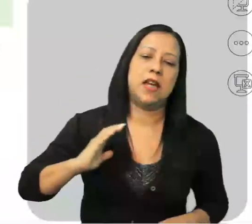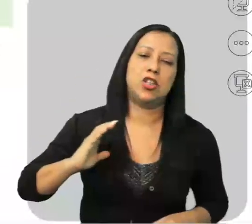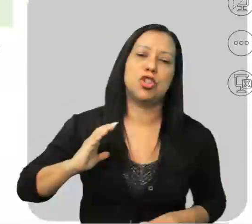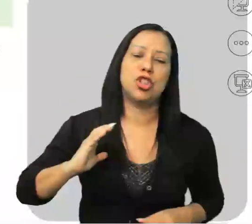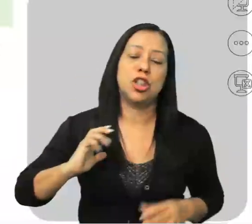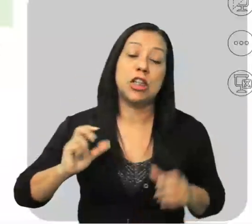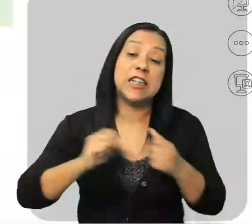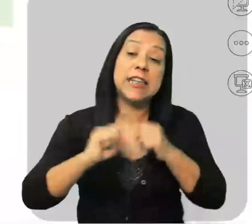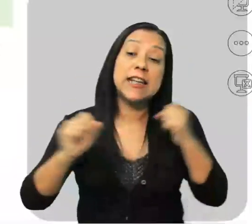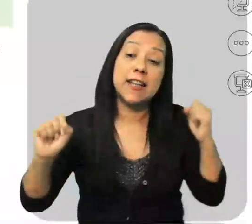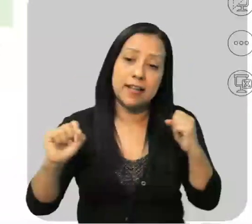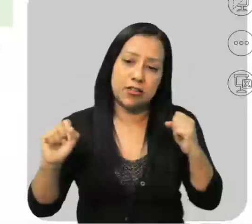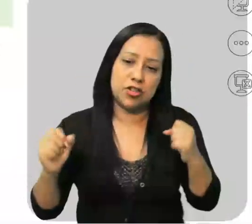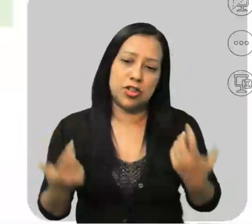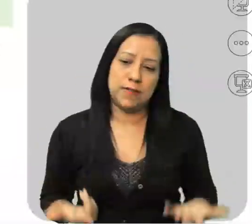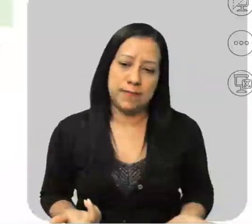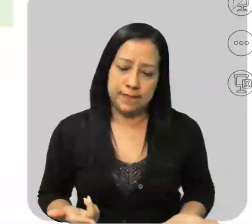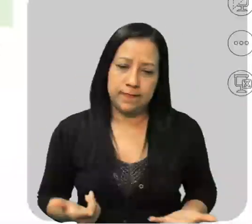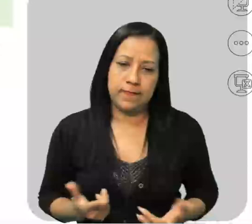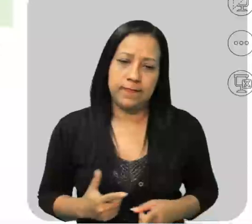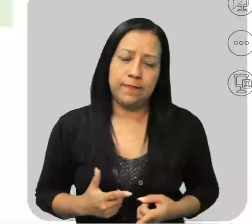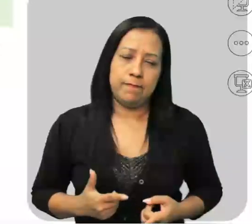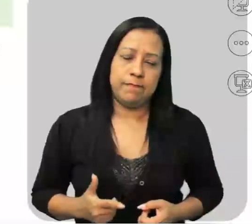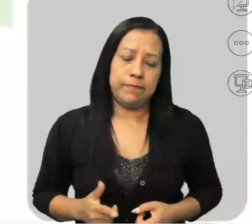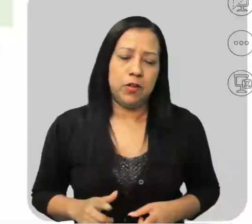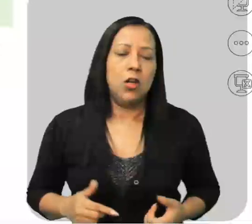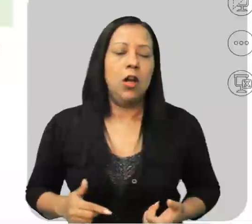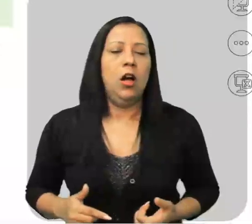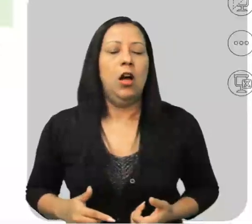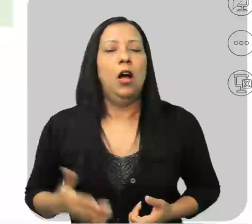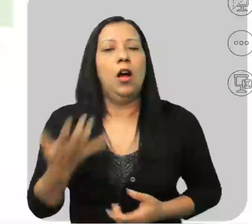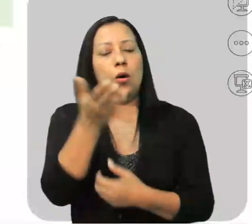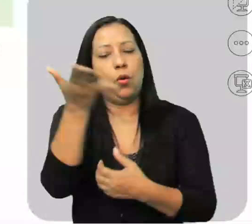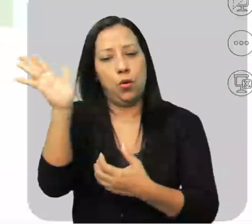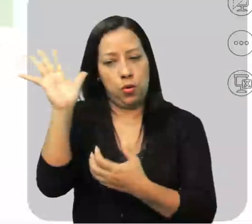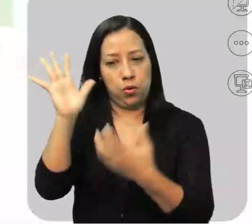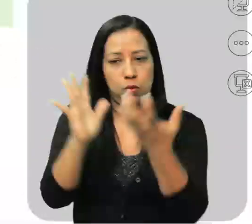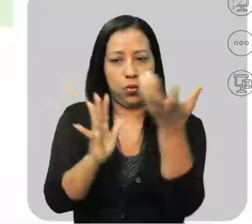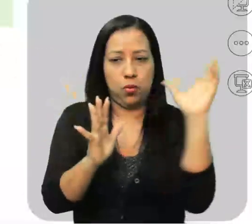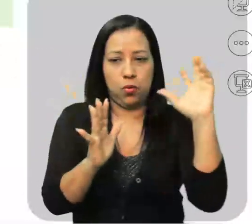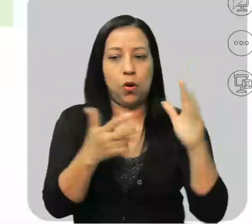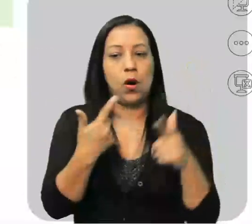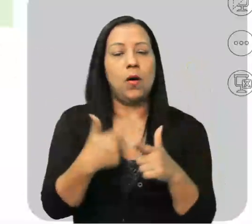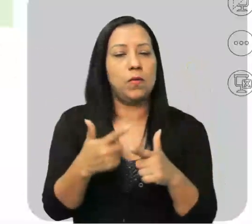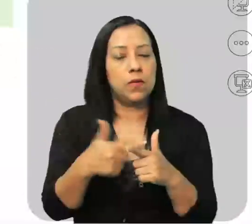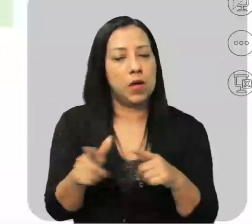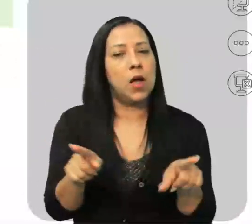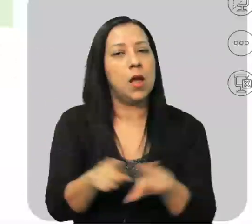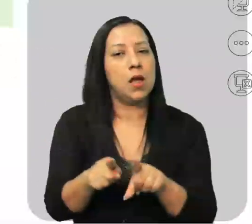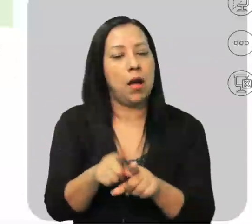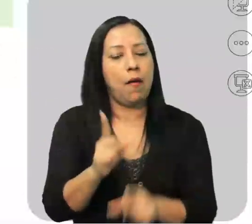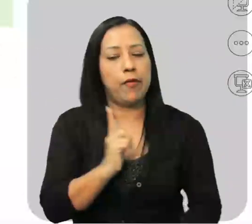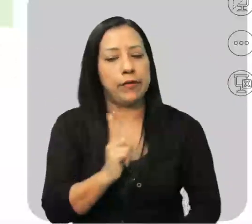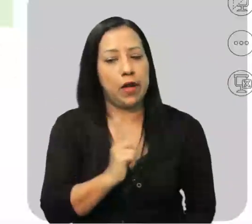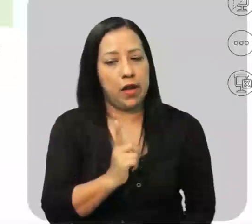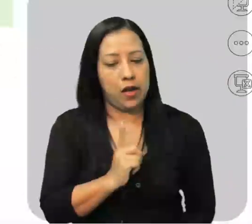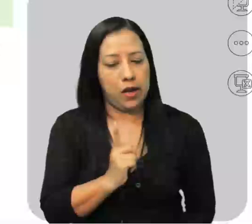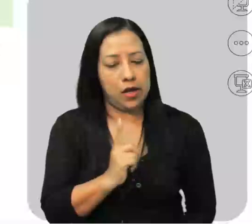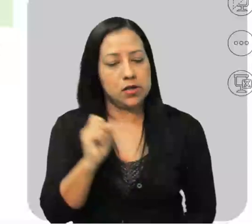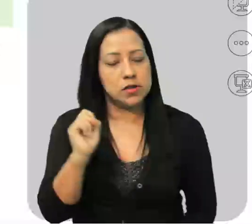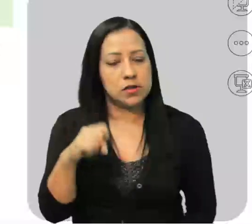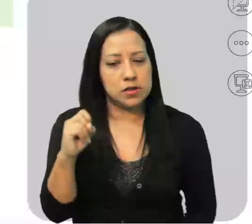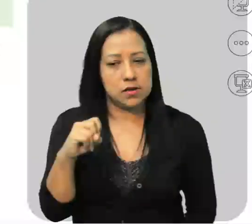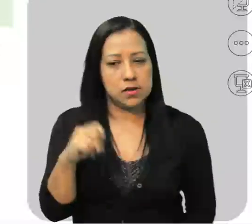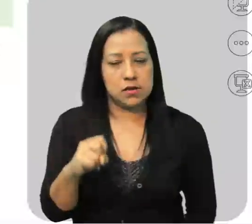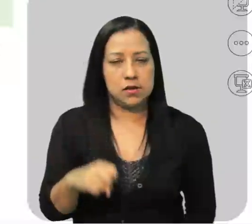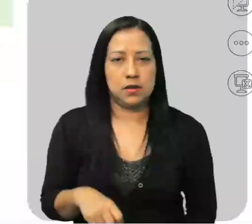Professor, então quer dizer que o governo tem a ver com a questão ambiental nas cidades,